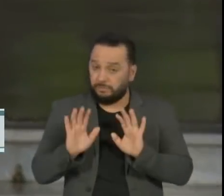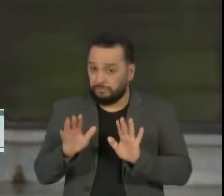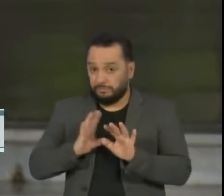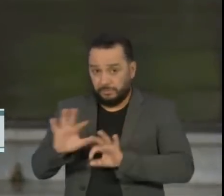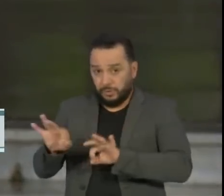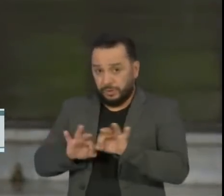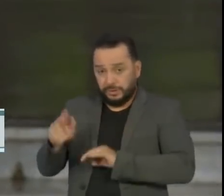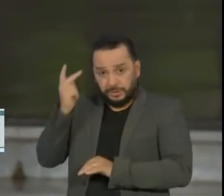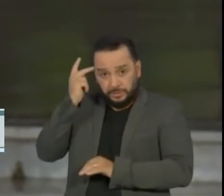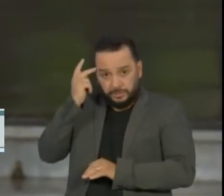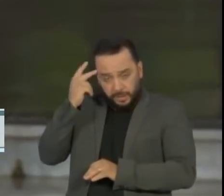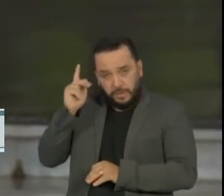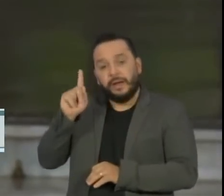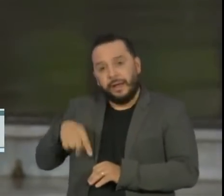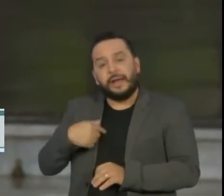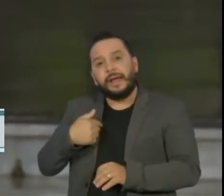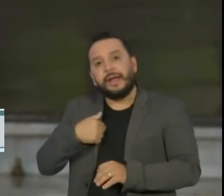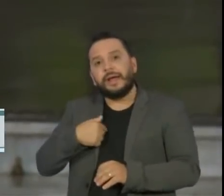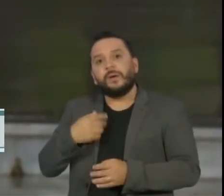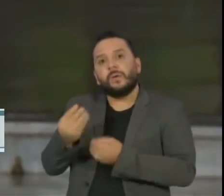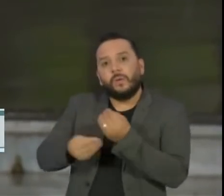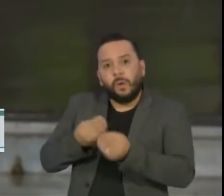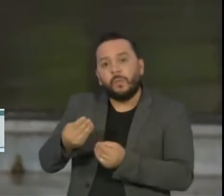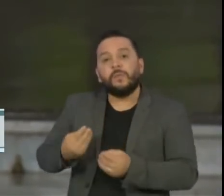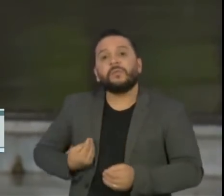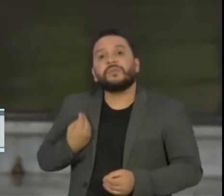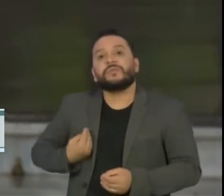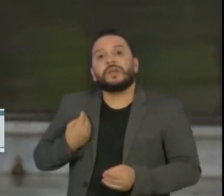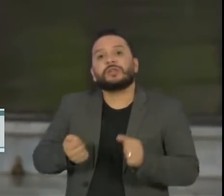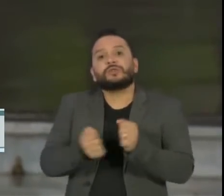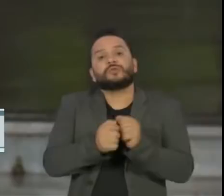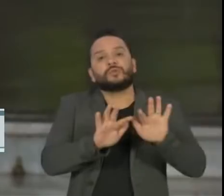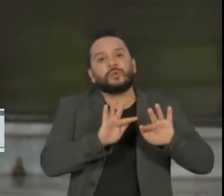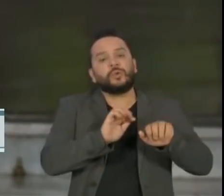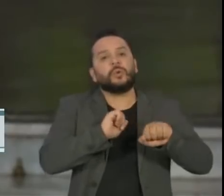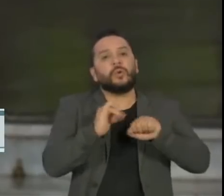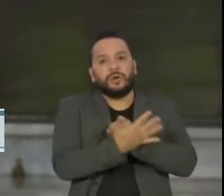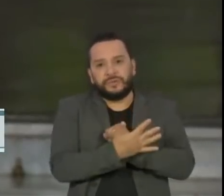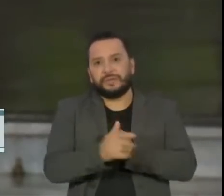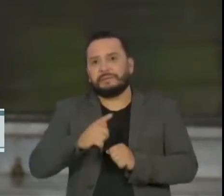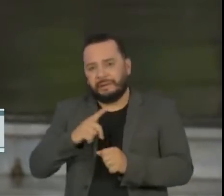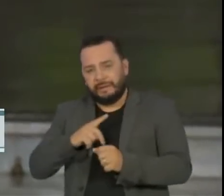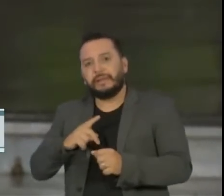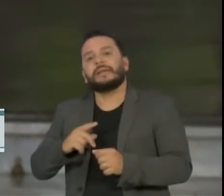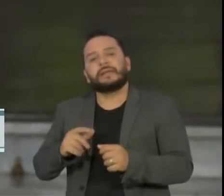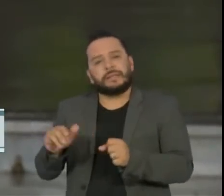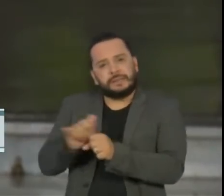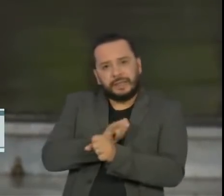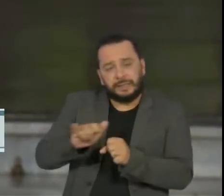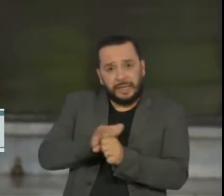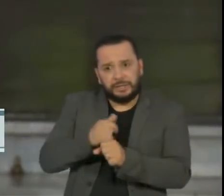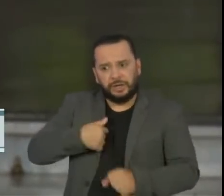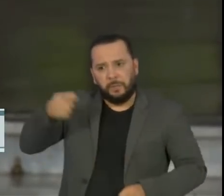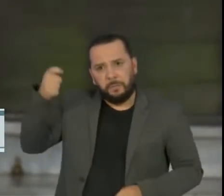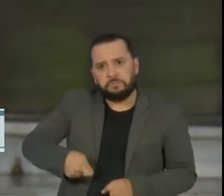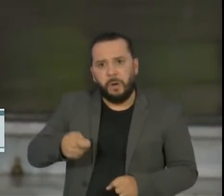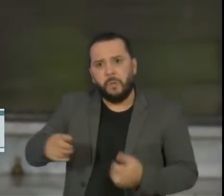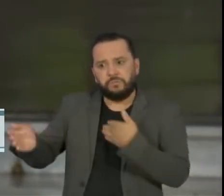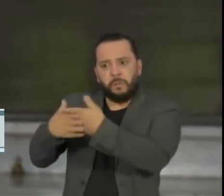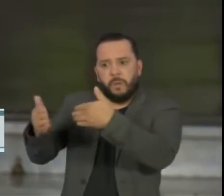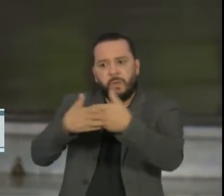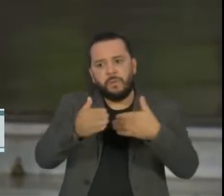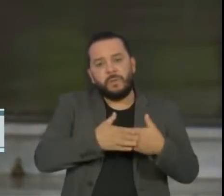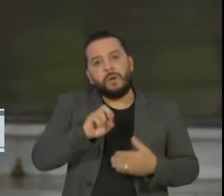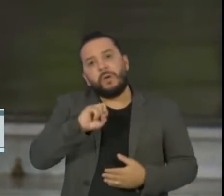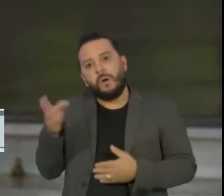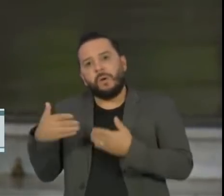Paulo é um plano de gestão e convivência com a pandemia. Ele tem gatilhos para melhorar as medidas restritivas e para endurecer. E a gente precisa